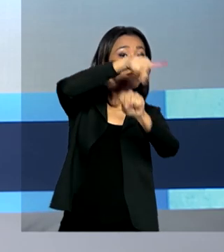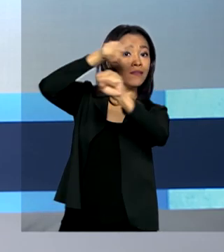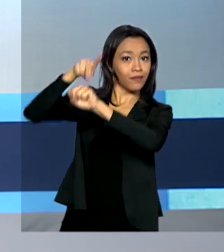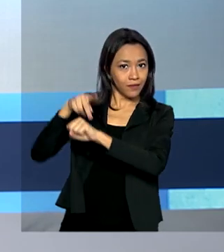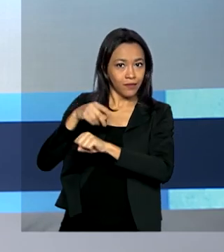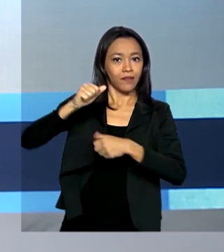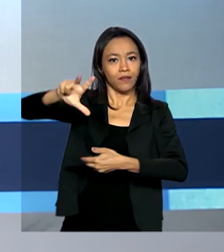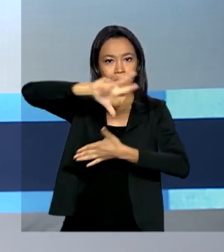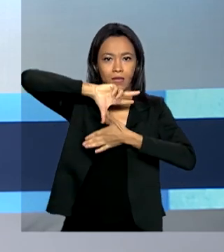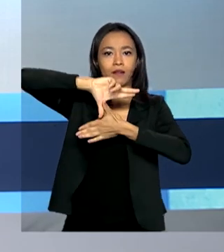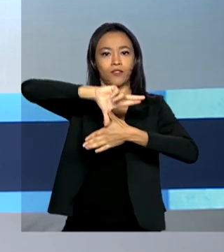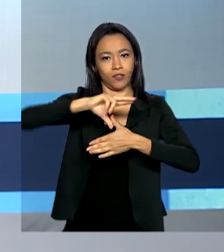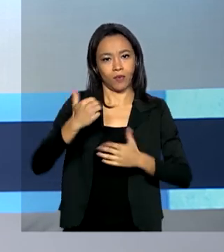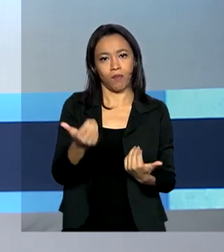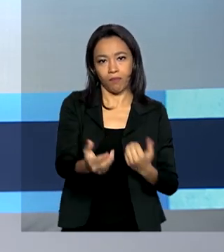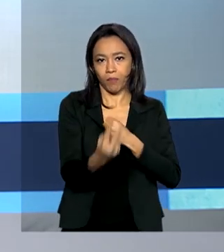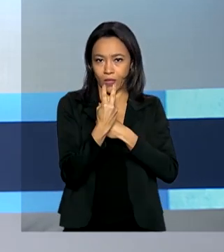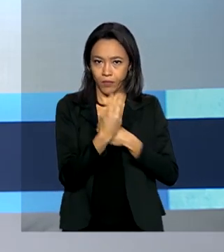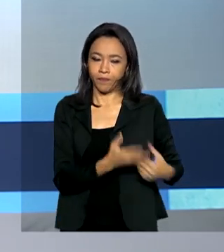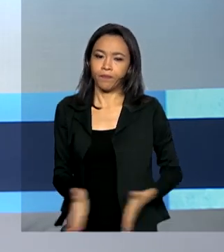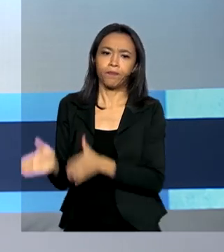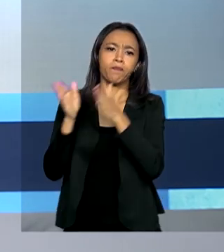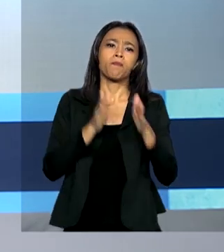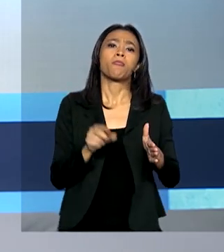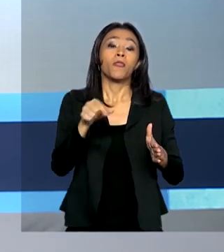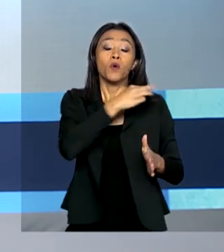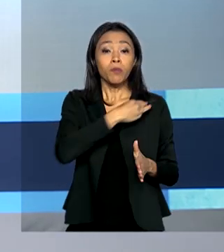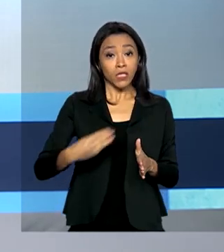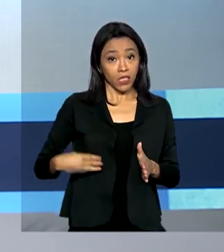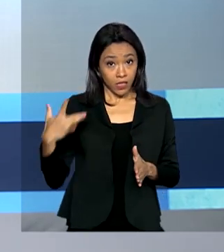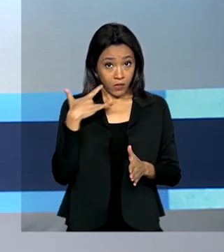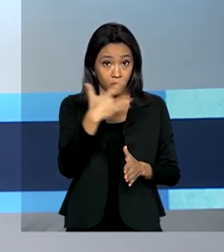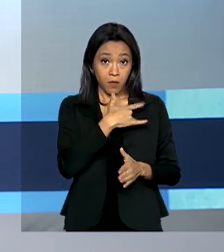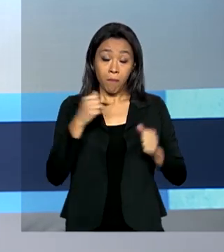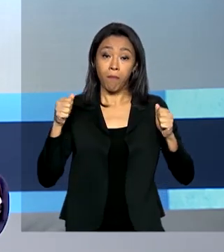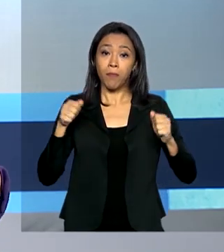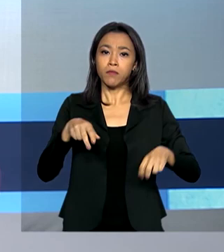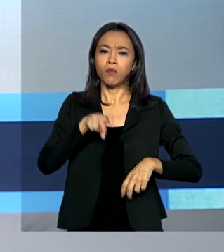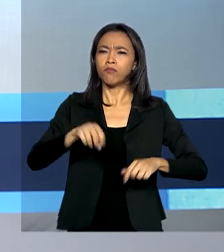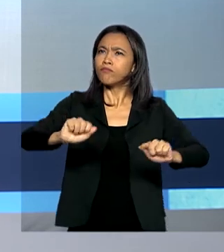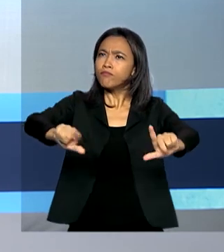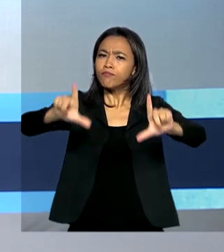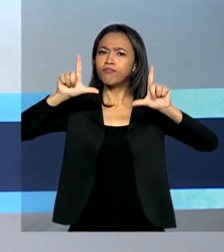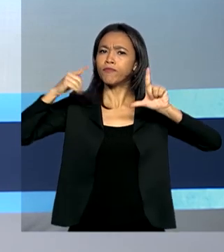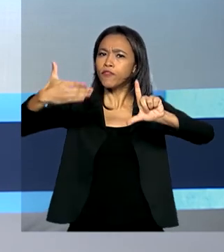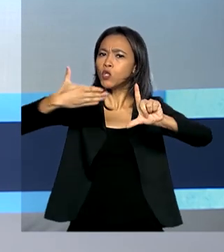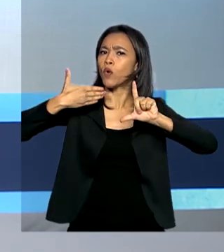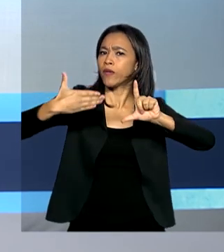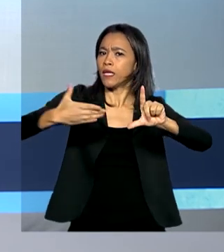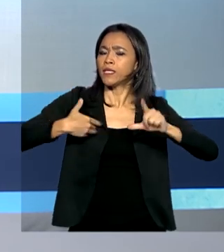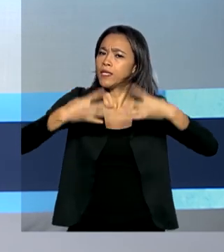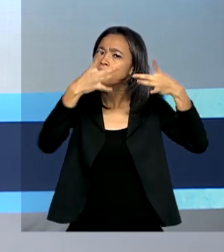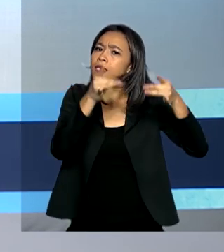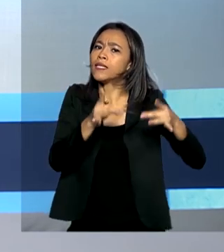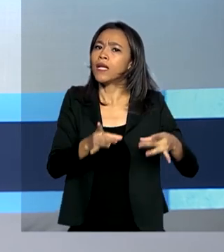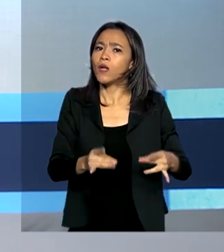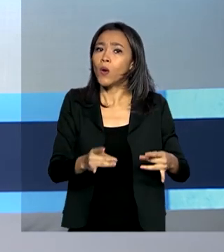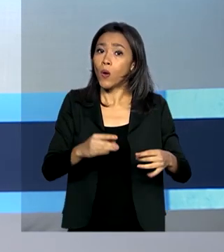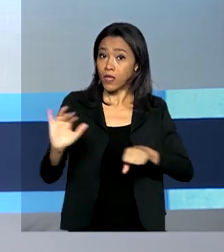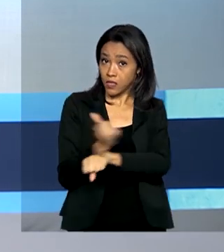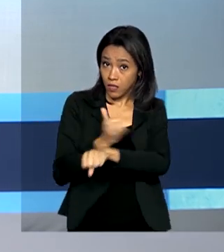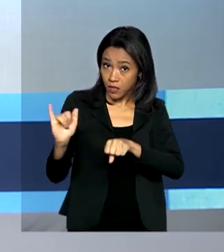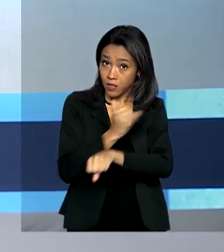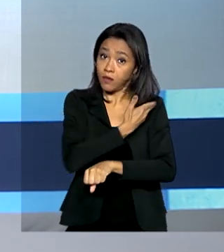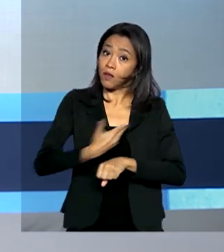O ministro da Saúde participou de uma videoconferência com senadores e detalhou as medidas do governo para combater a